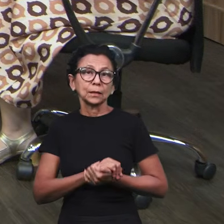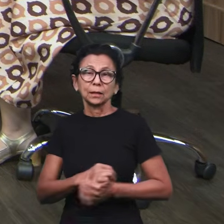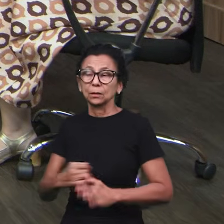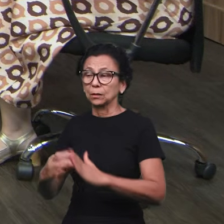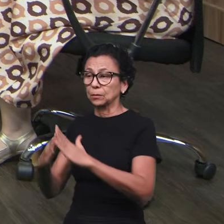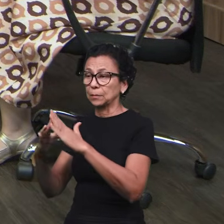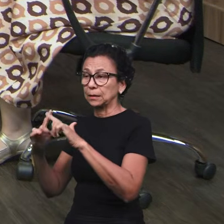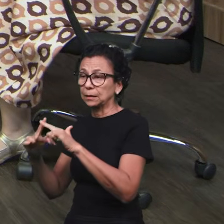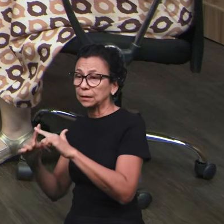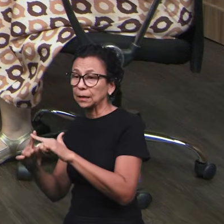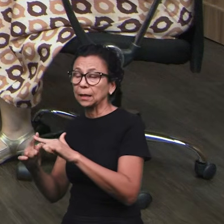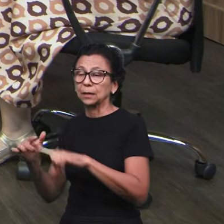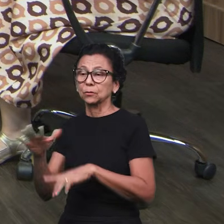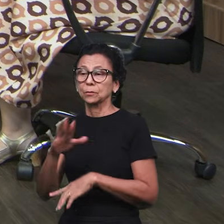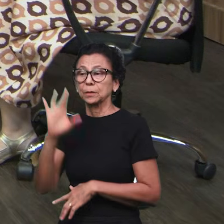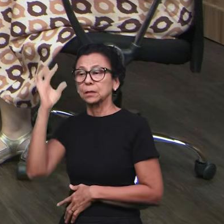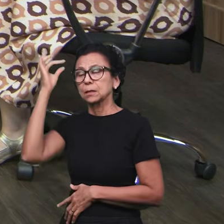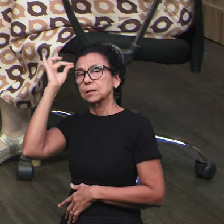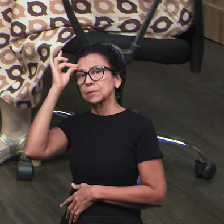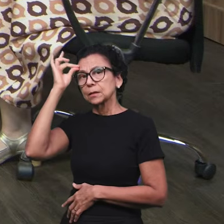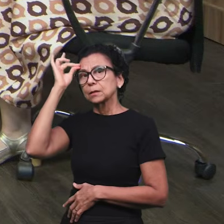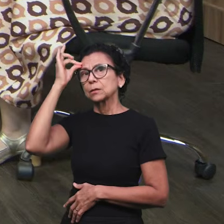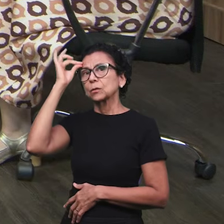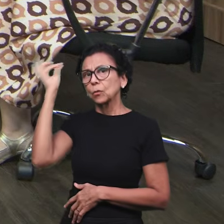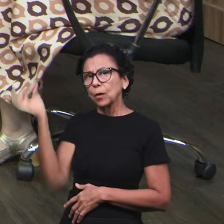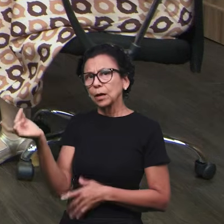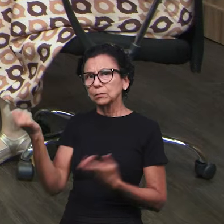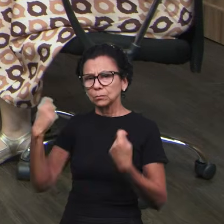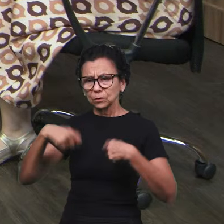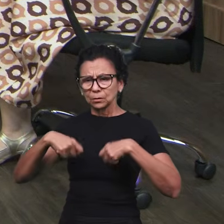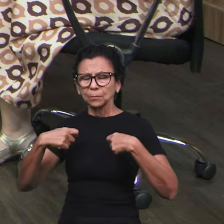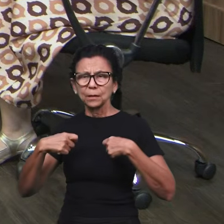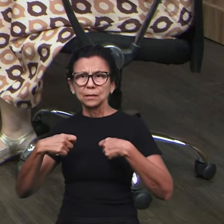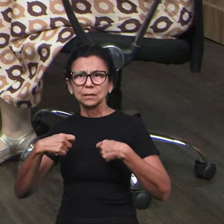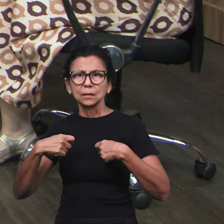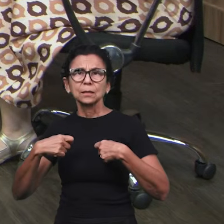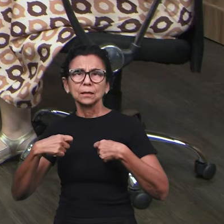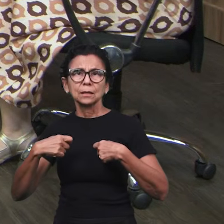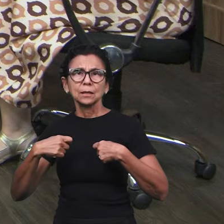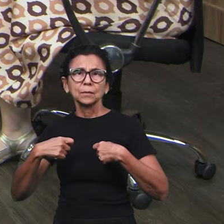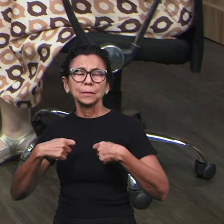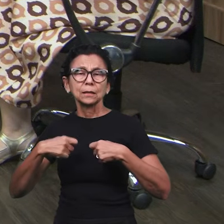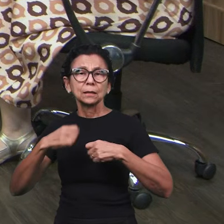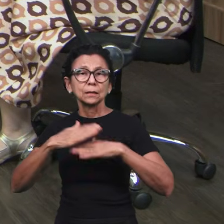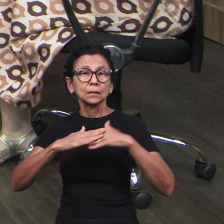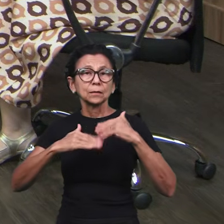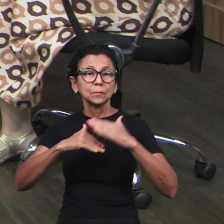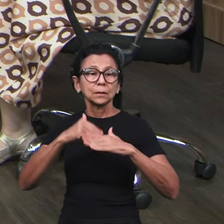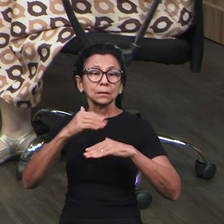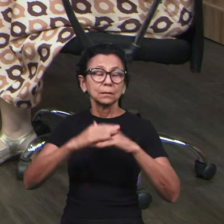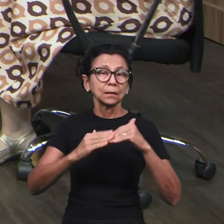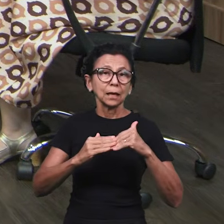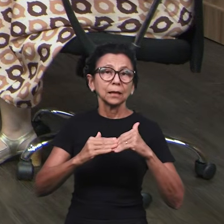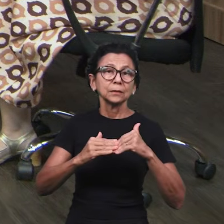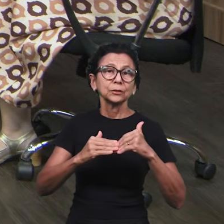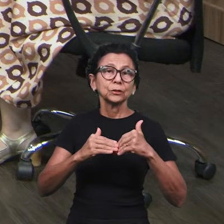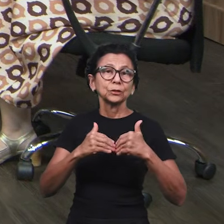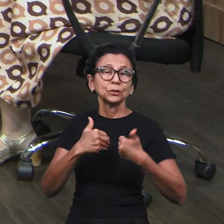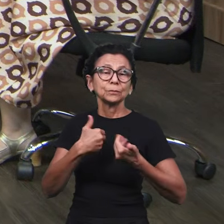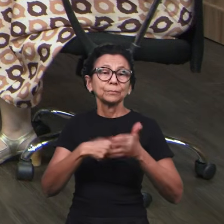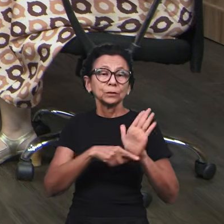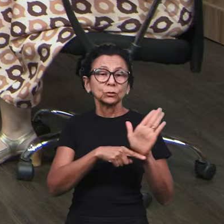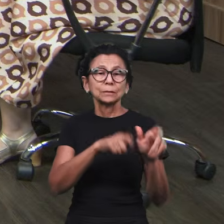num ambiente espiritual, nos dá capacidade para lidar com esses casos de uma